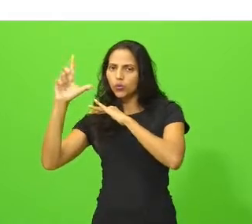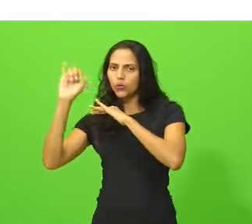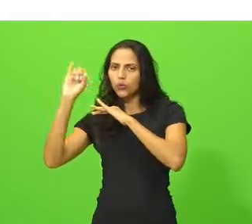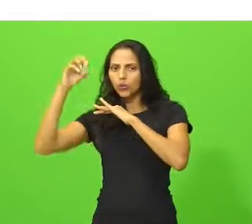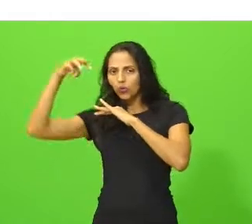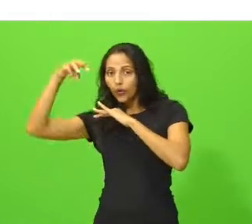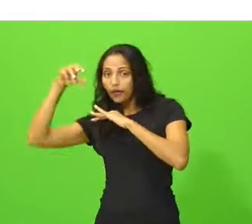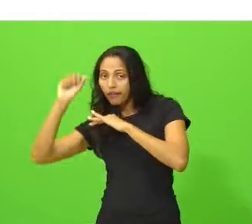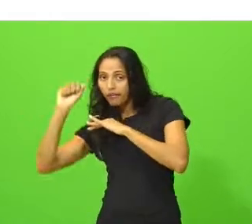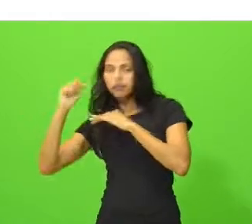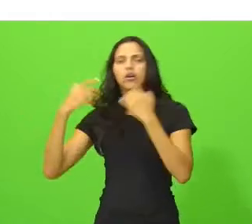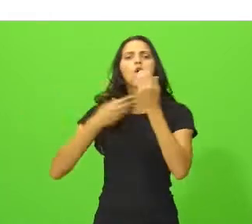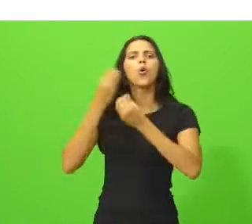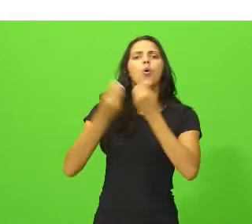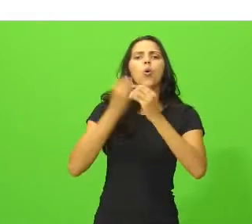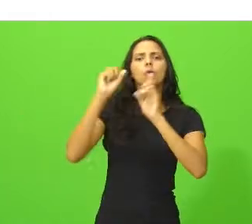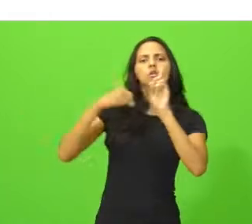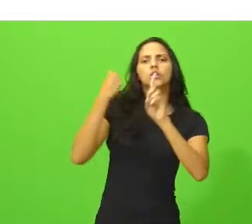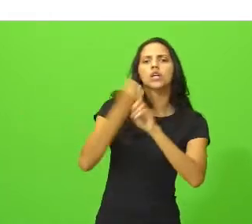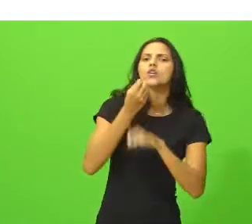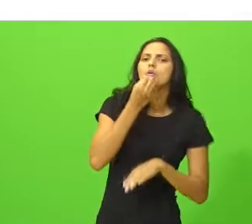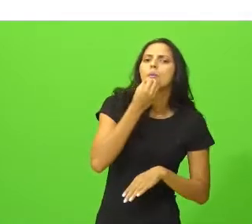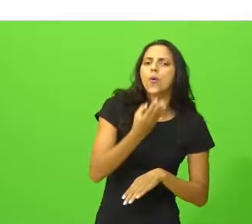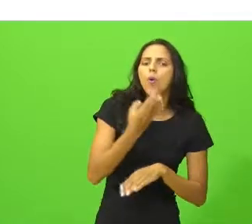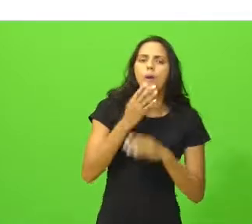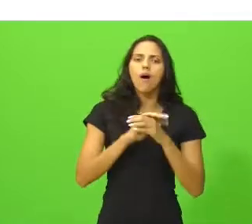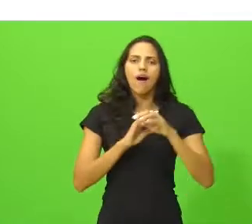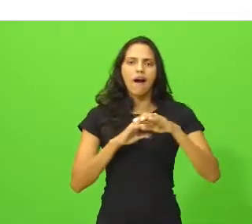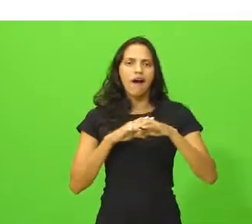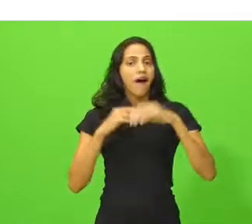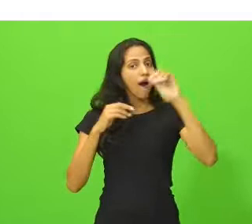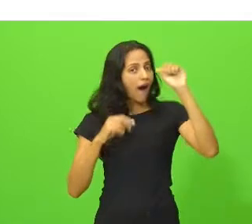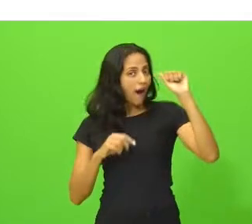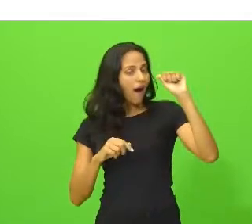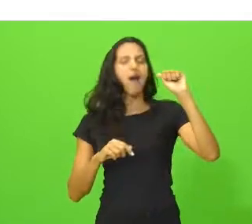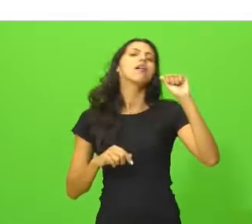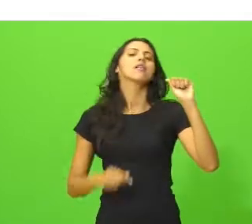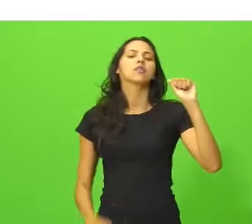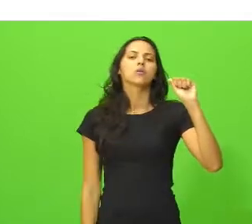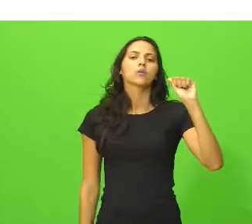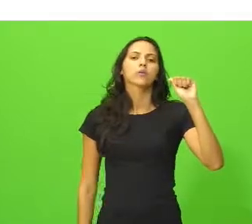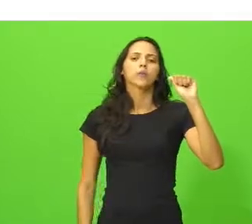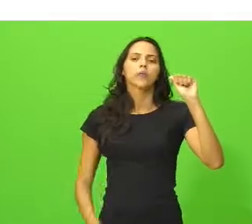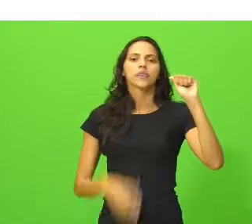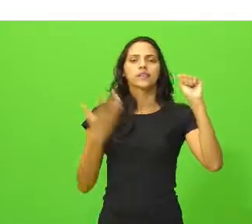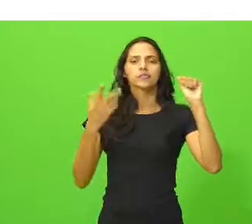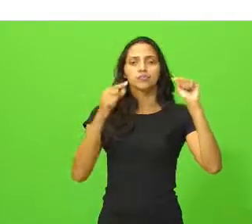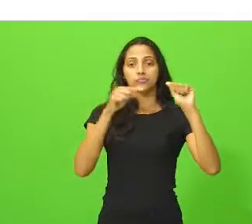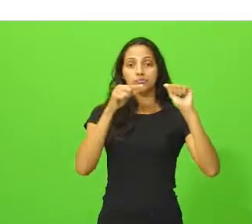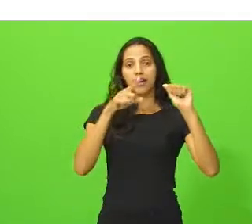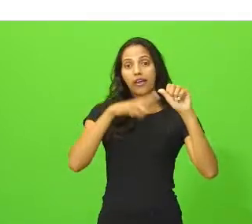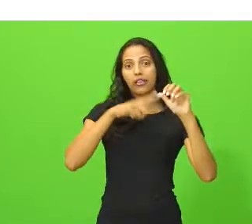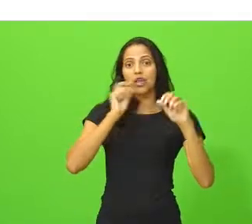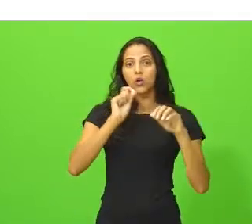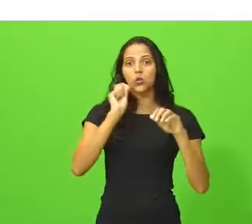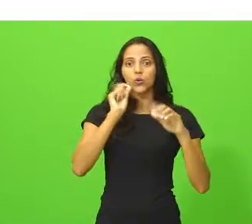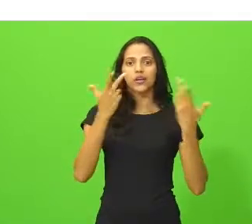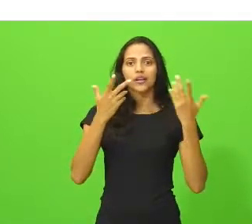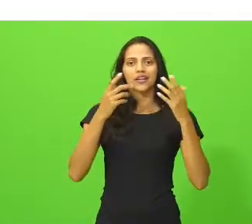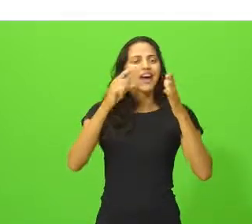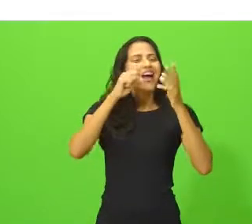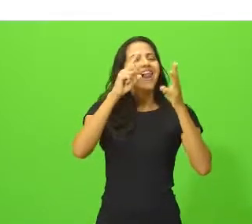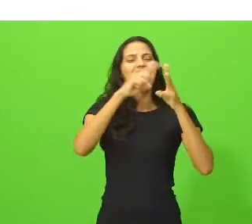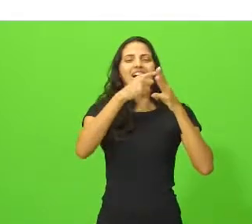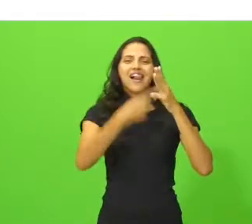apresentado no texto, uma sociedade torna-se mais vulnerável quando Letra A, concentra suas atividades no setor